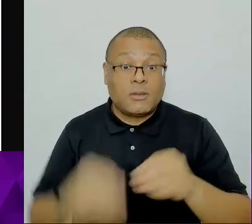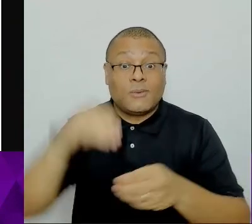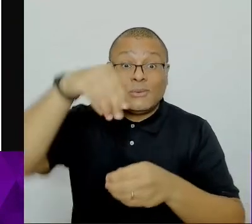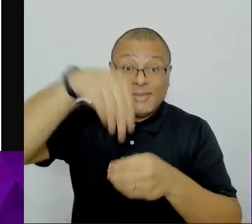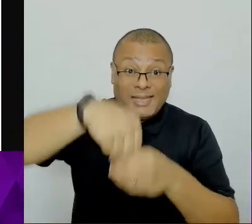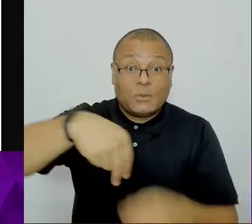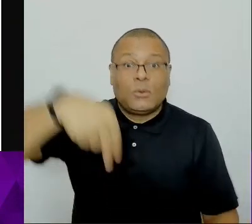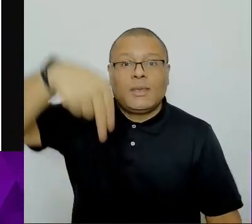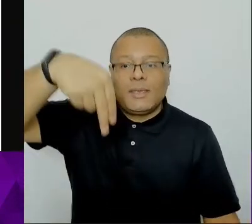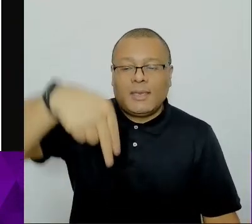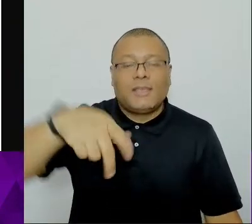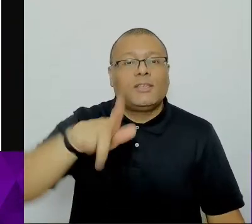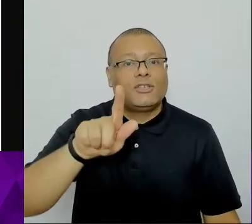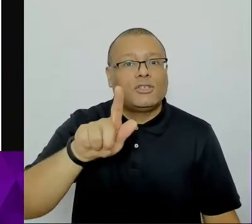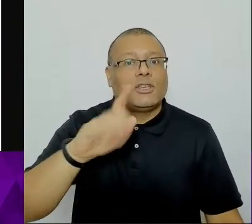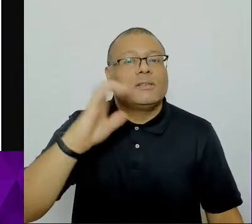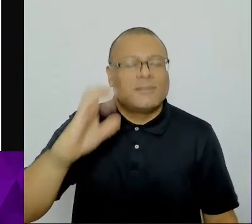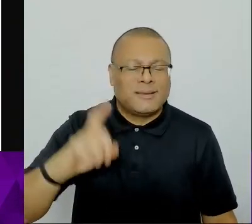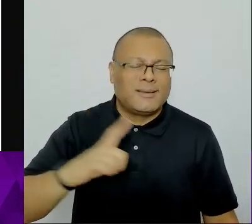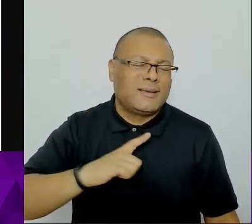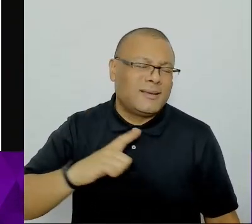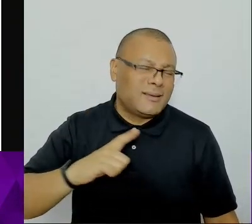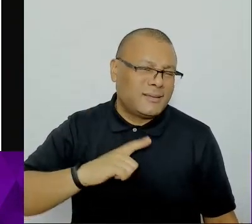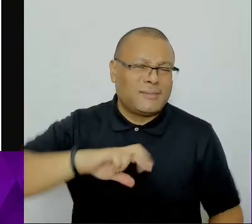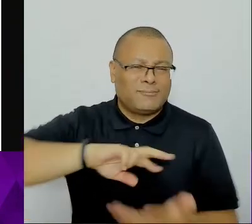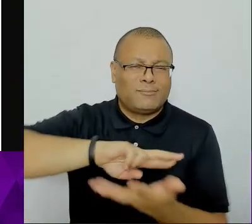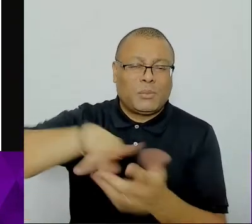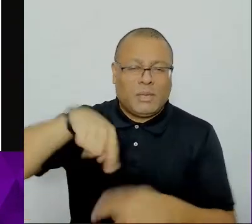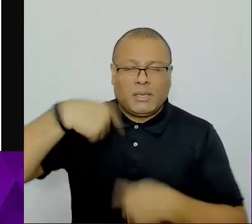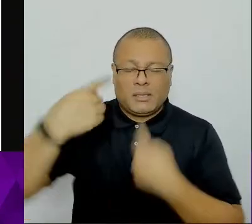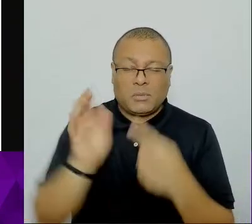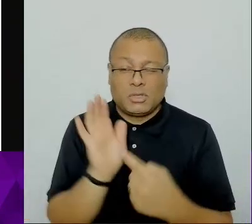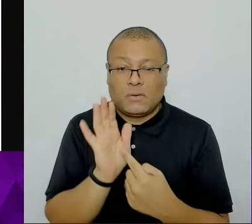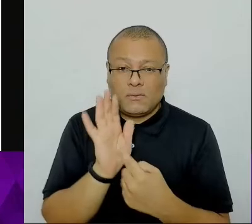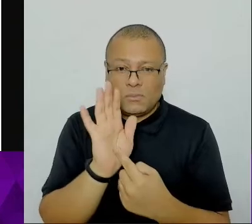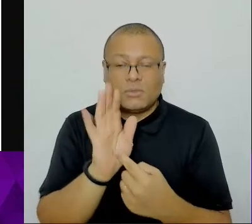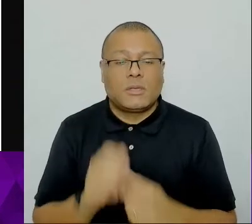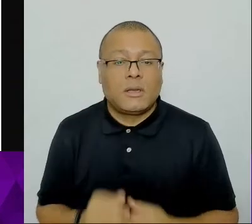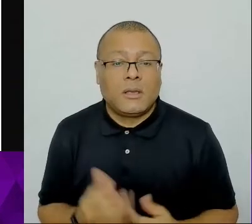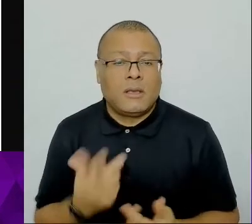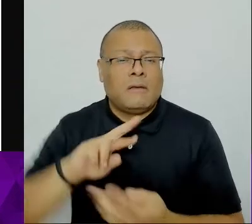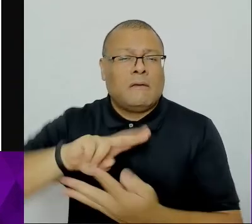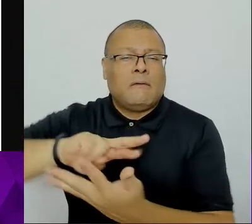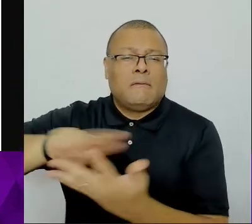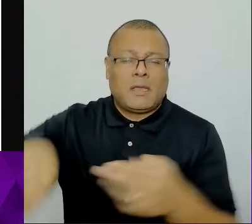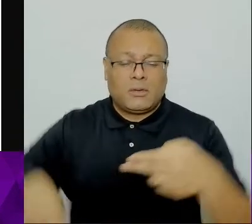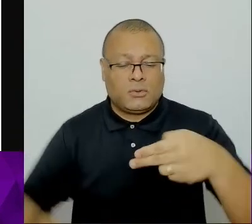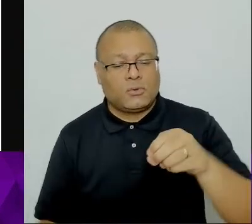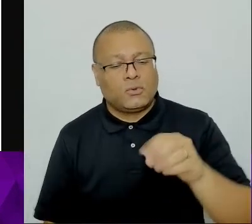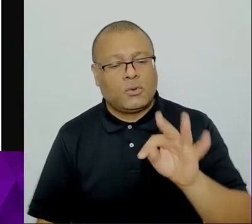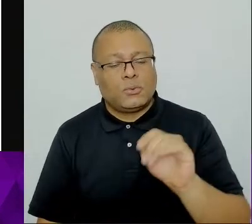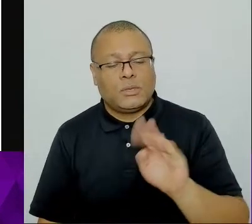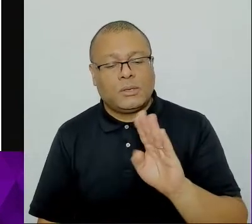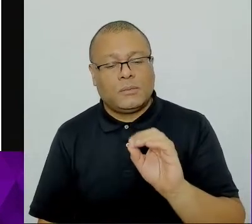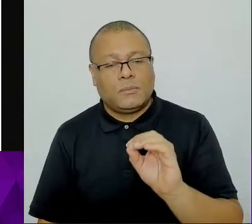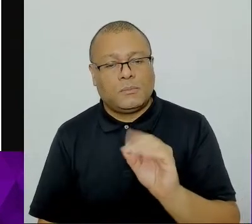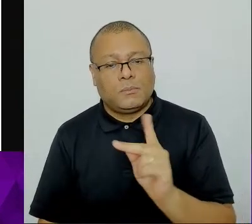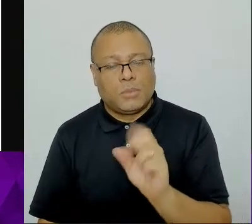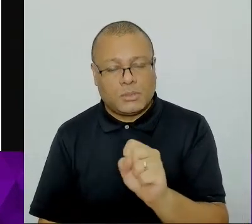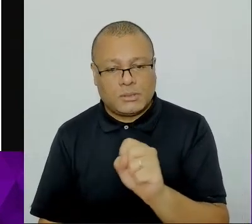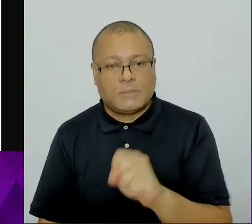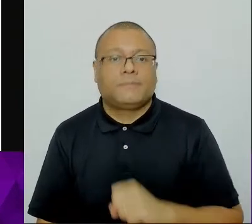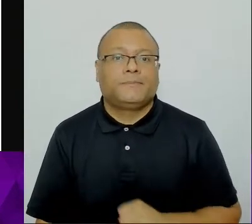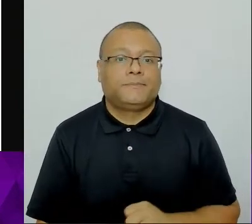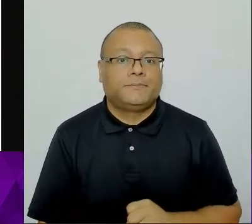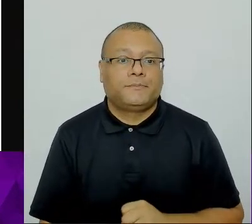vários notebooks, eu vou mostrar rapidamente alguns deles, tá? A parte